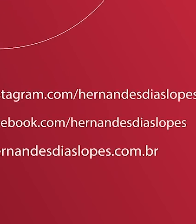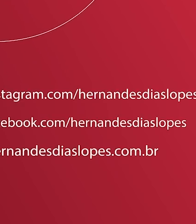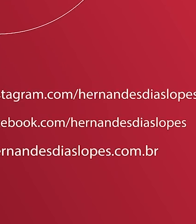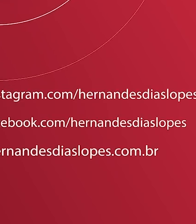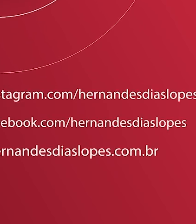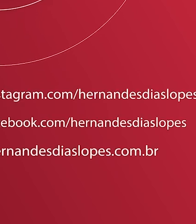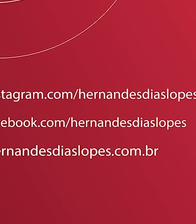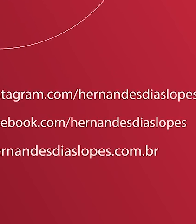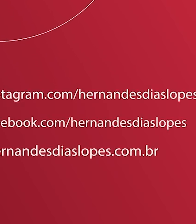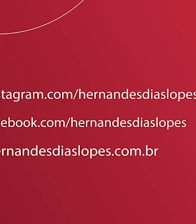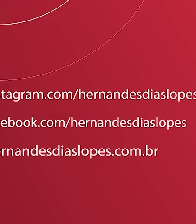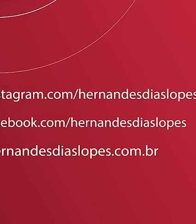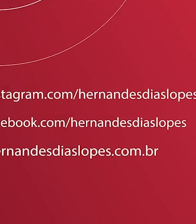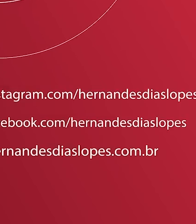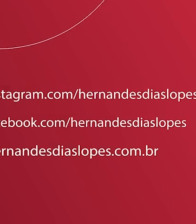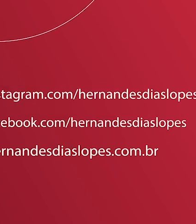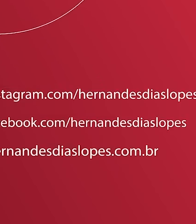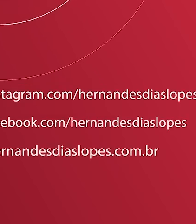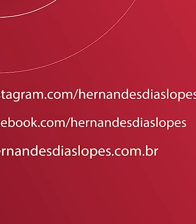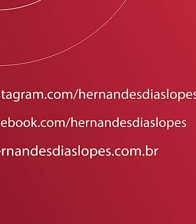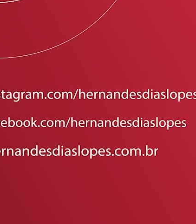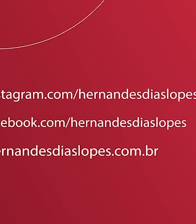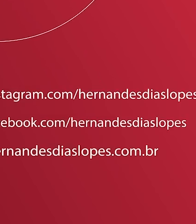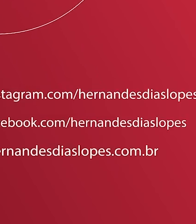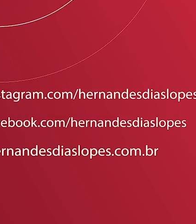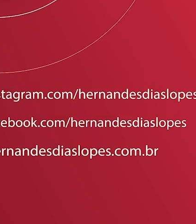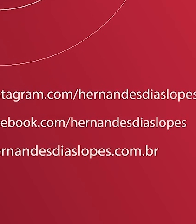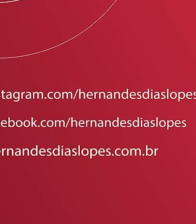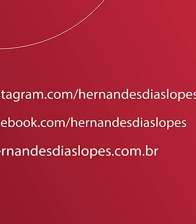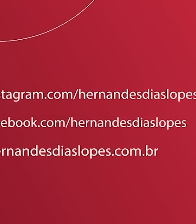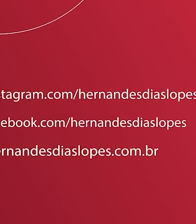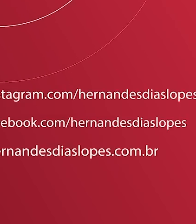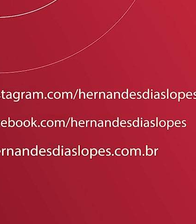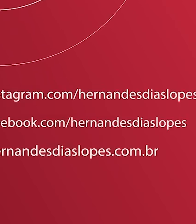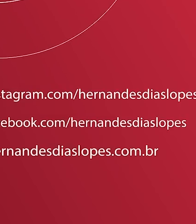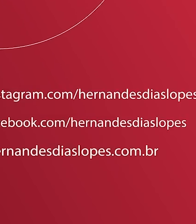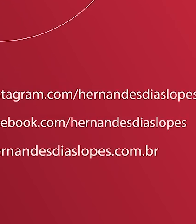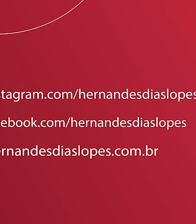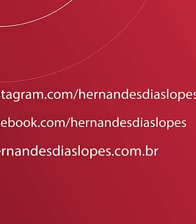muitas angústias, são muitas famílias enlutadas, são muitas pessoas